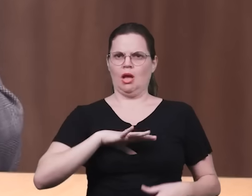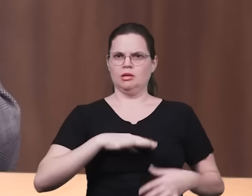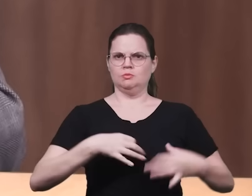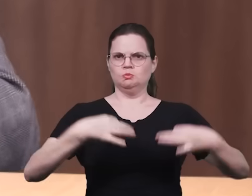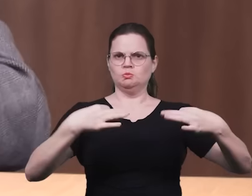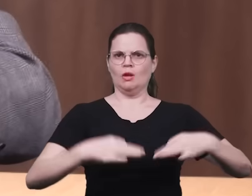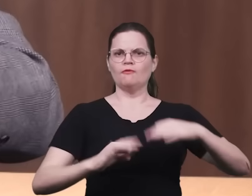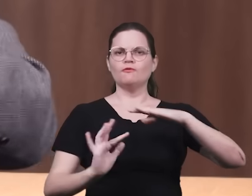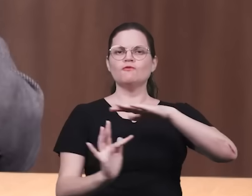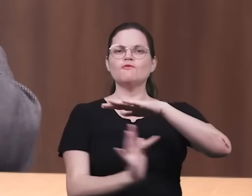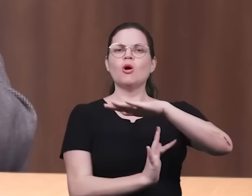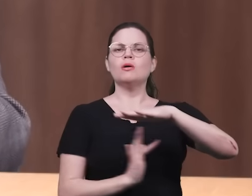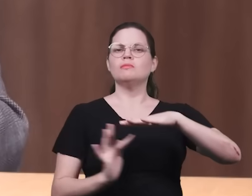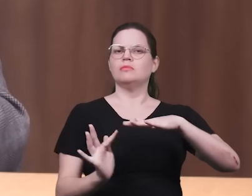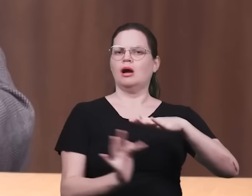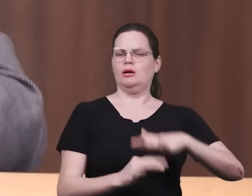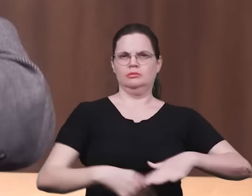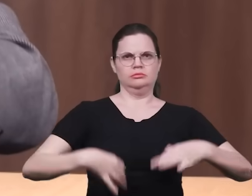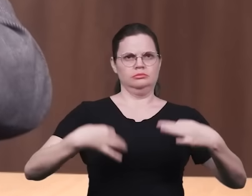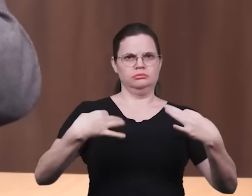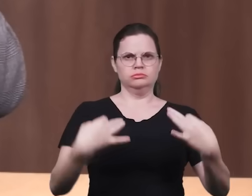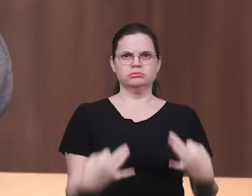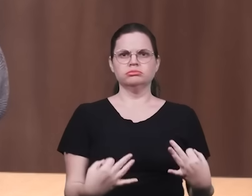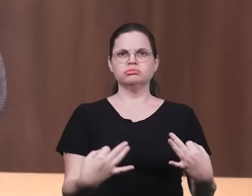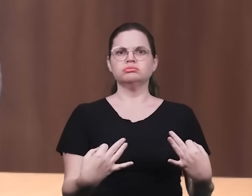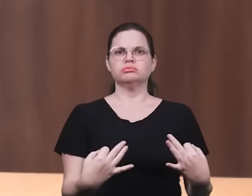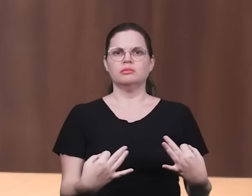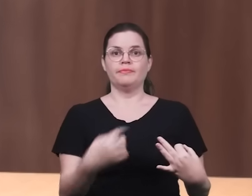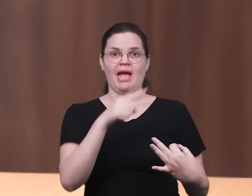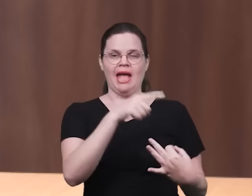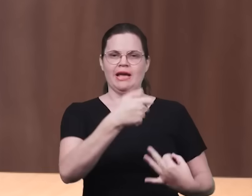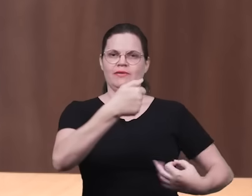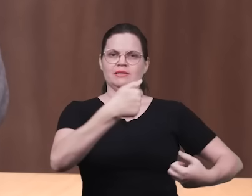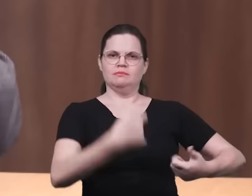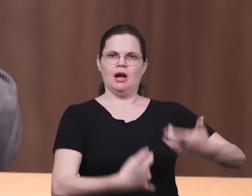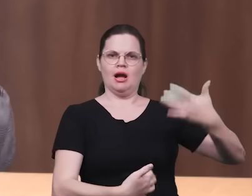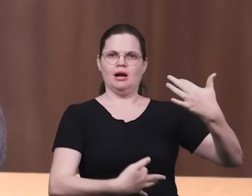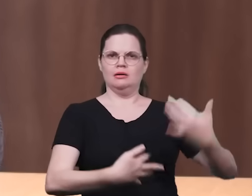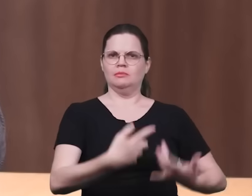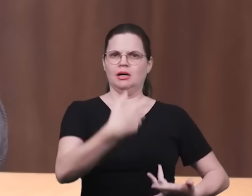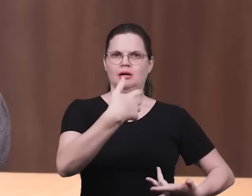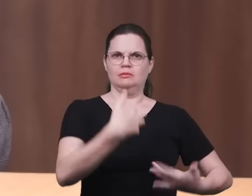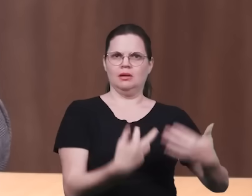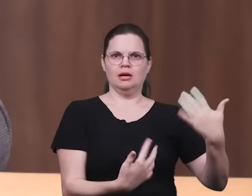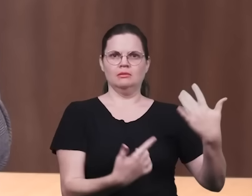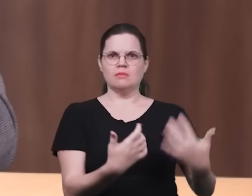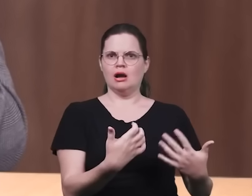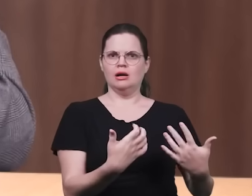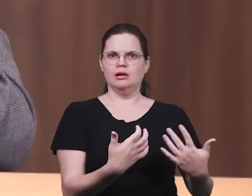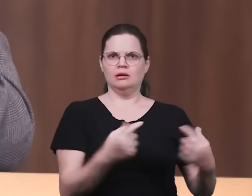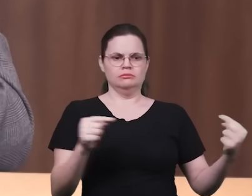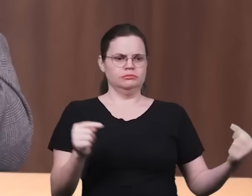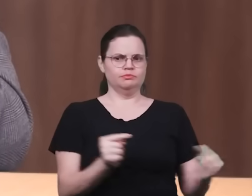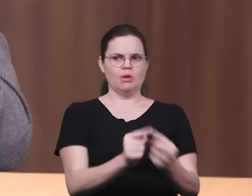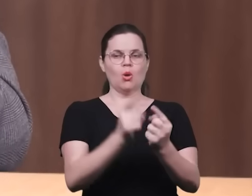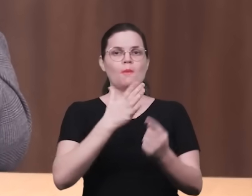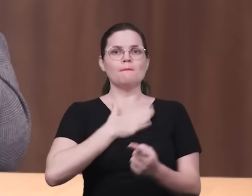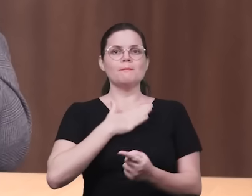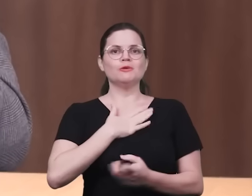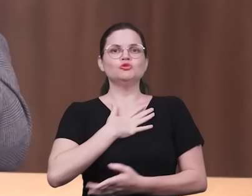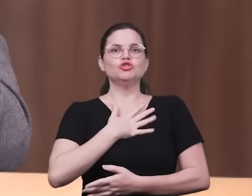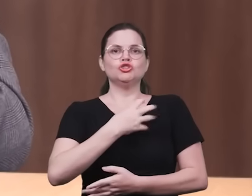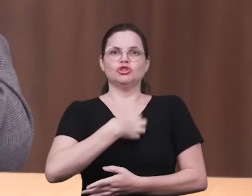fino, né? Um português polido, então a descrição daquele fato é dentro